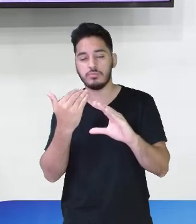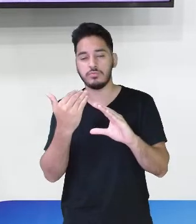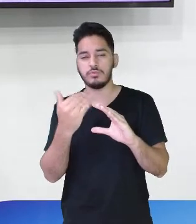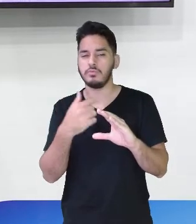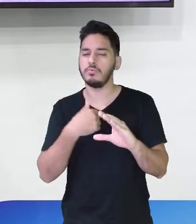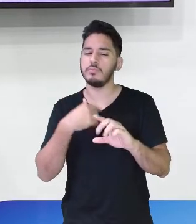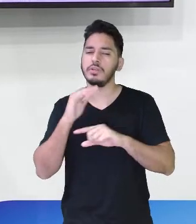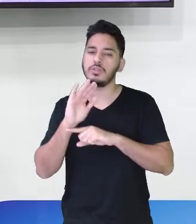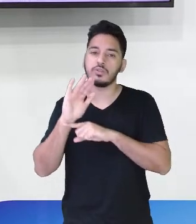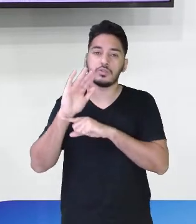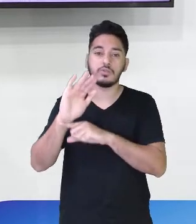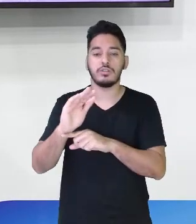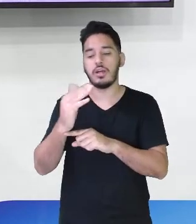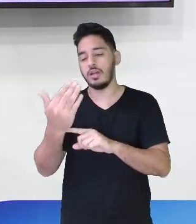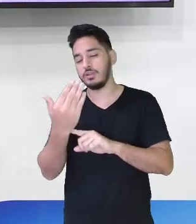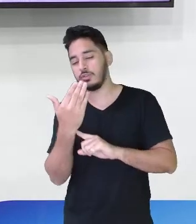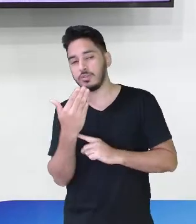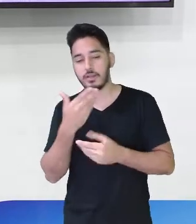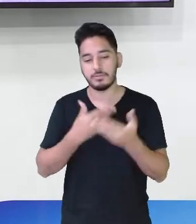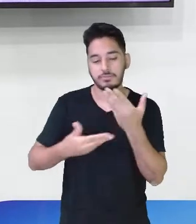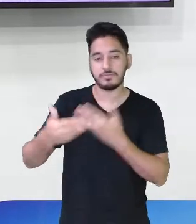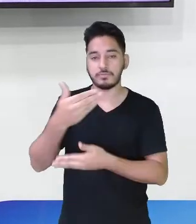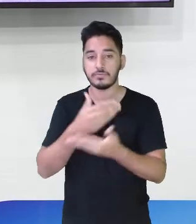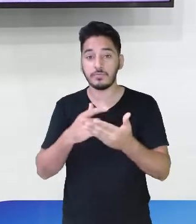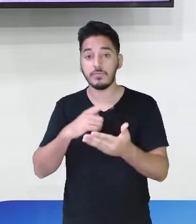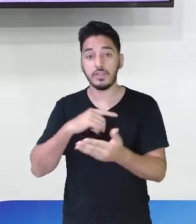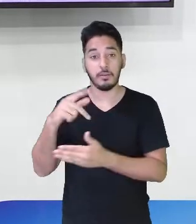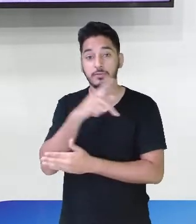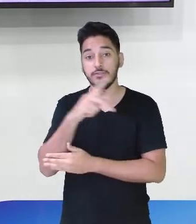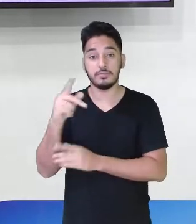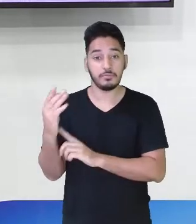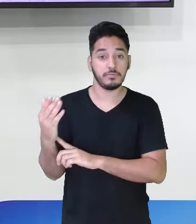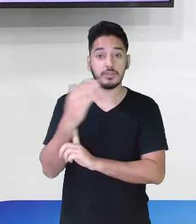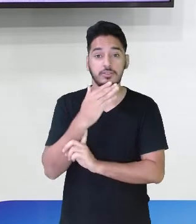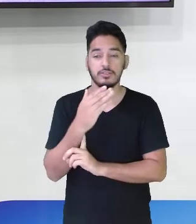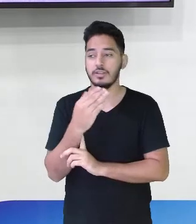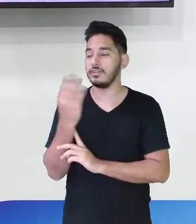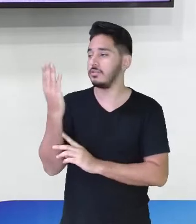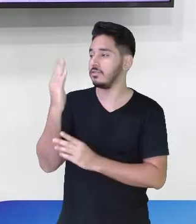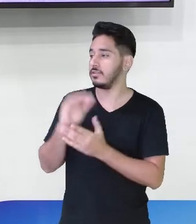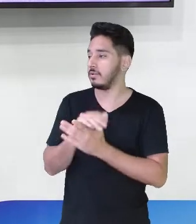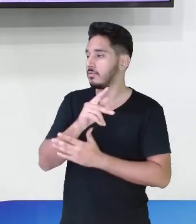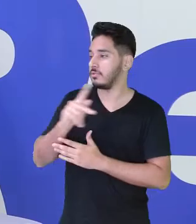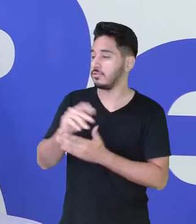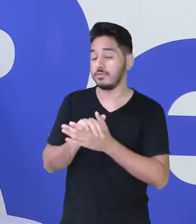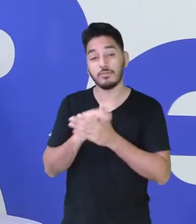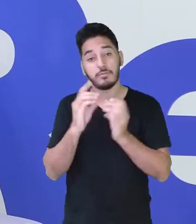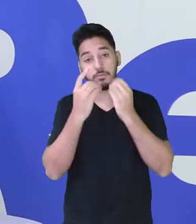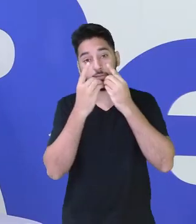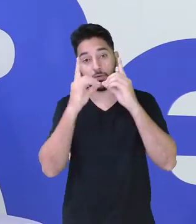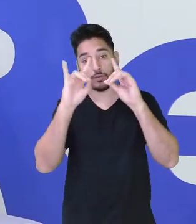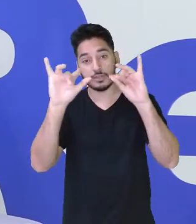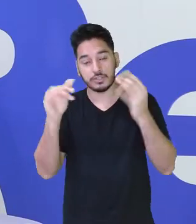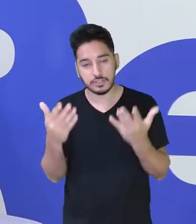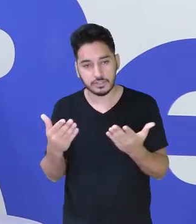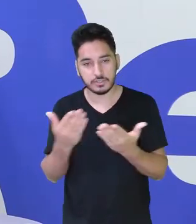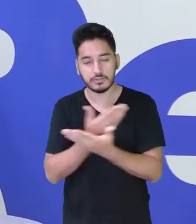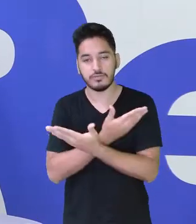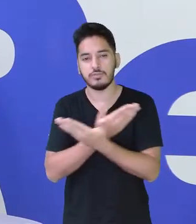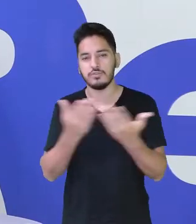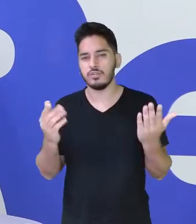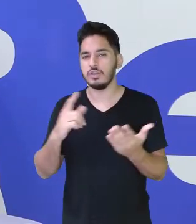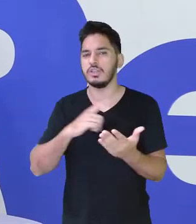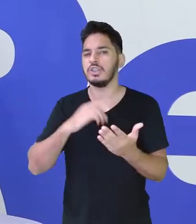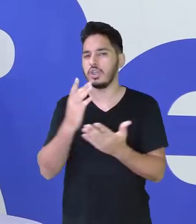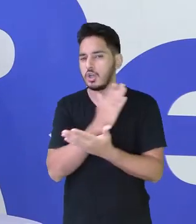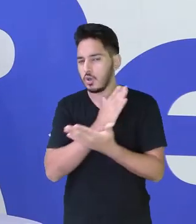me ajudar na interação, a professora Abigail Viana está aqui. E aí, professora? Bom dia, Shirlaine já está